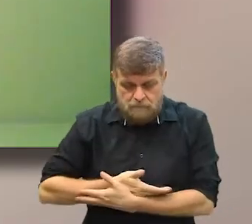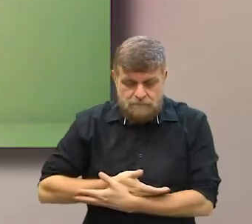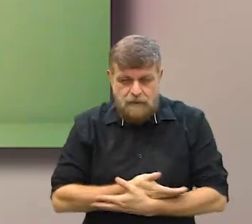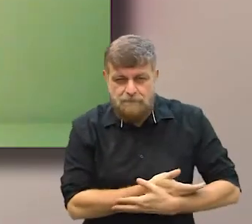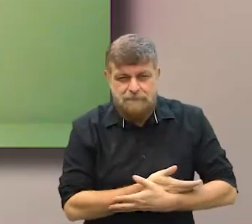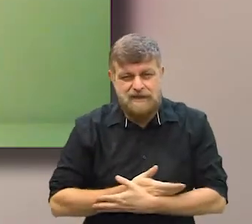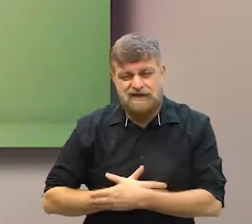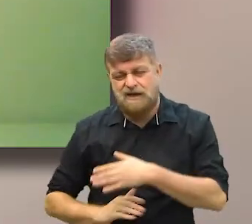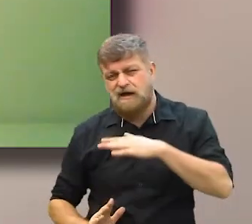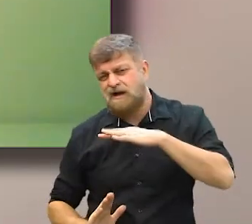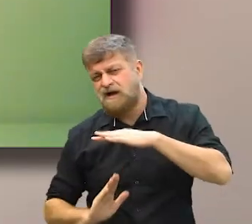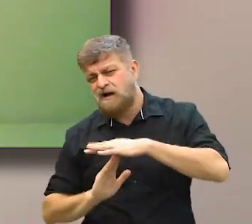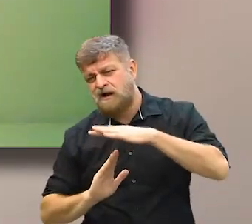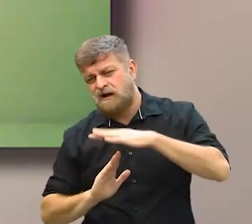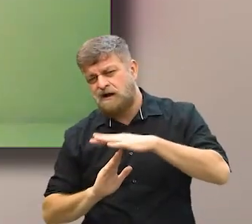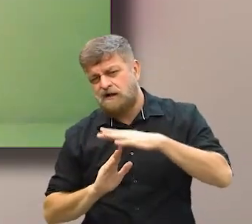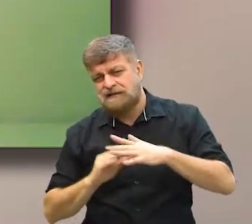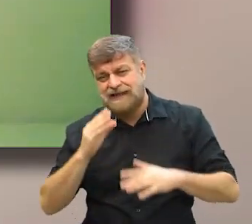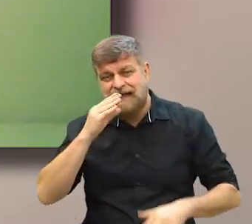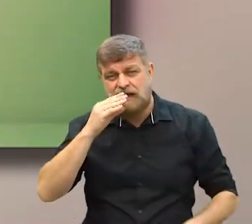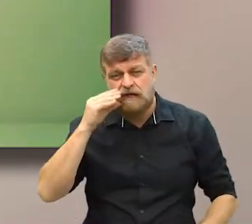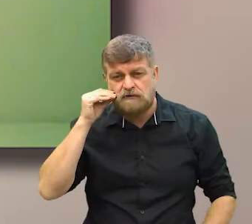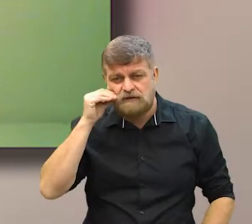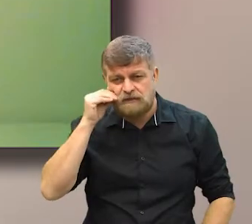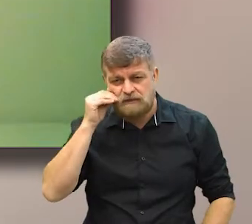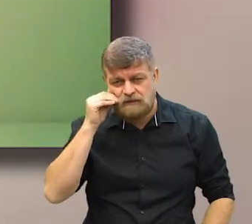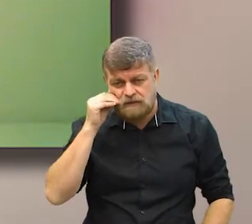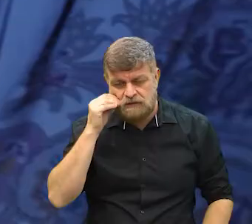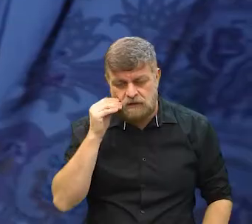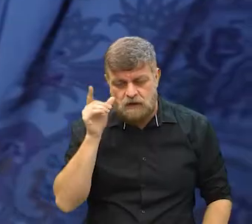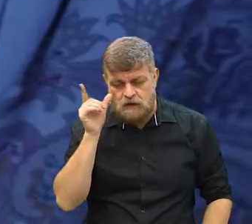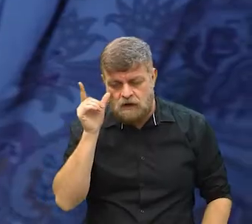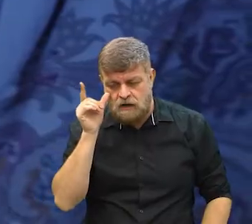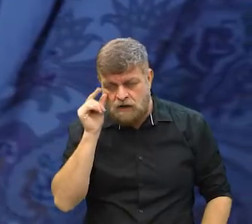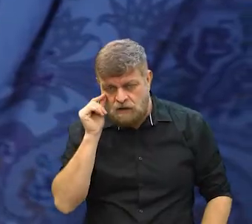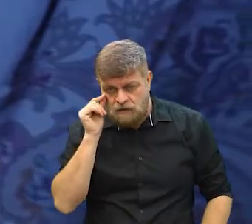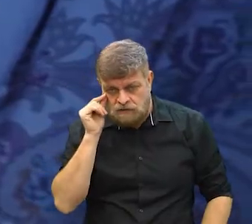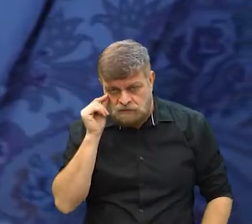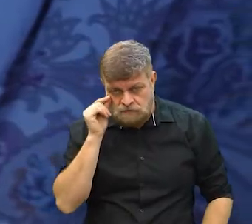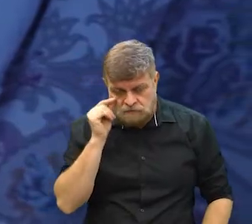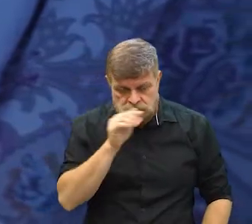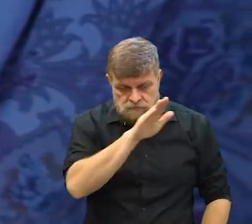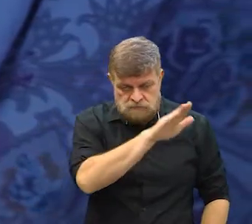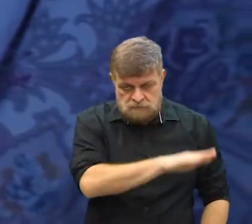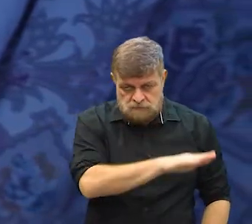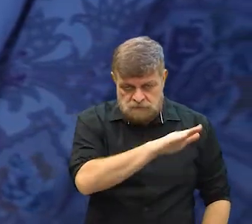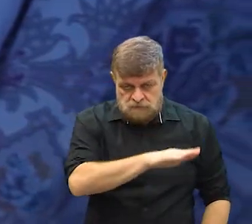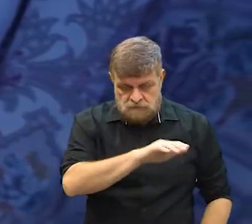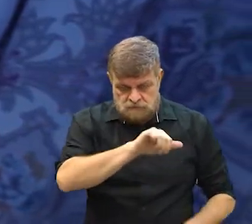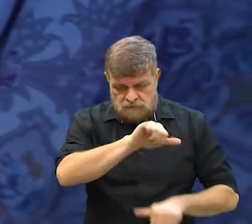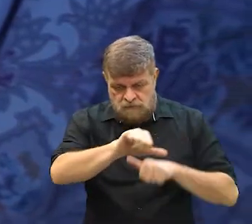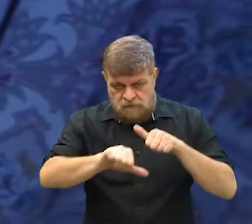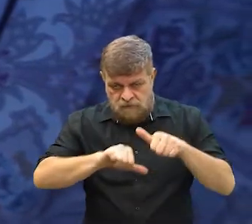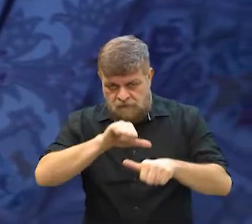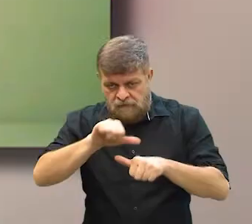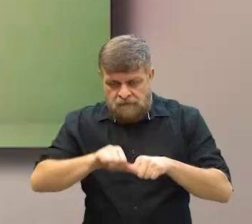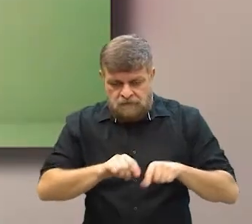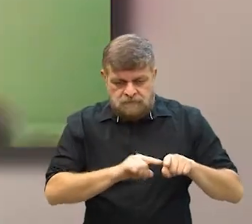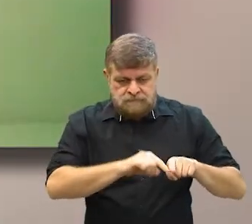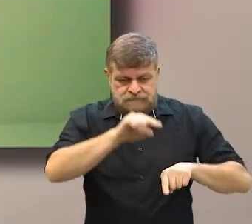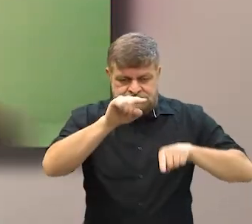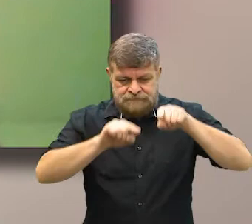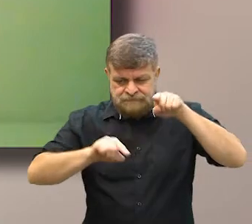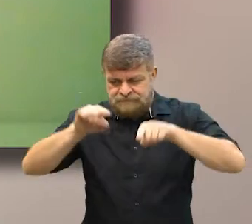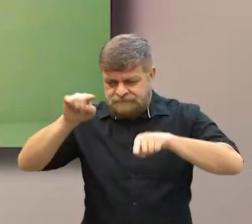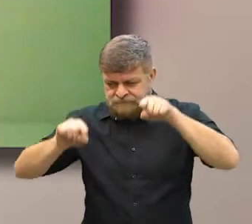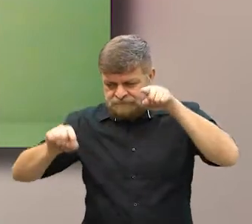bebê até o começo da adolescência. O sono da criança passa de um sono que nós chamamos de polifásico,